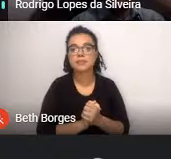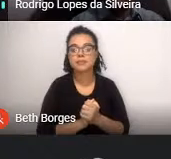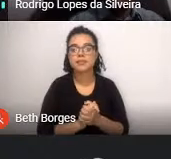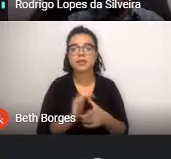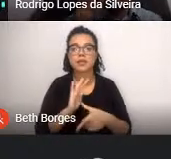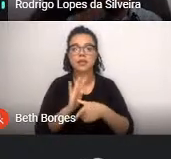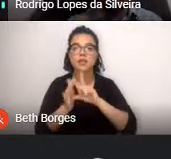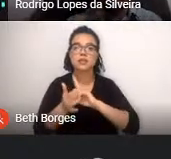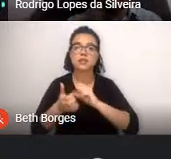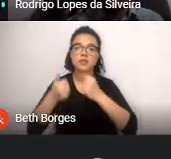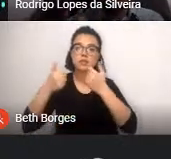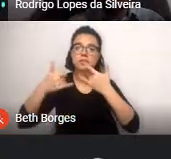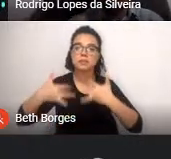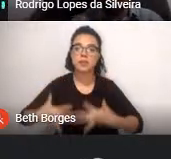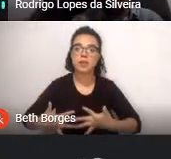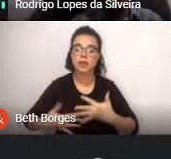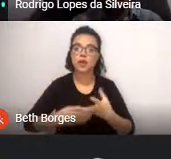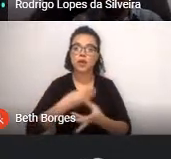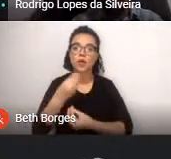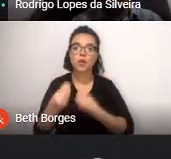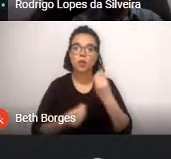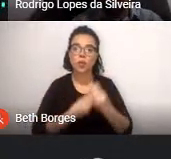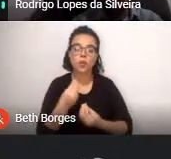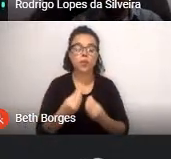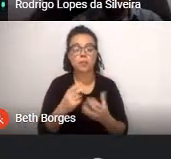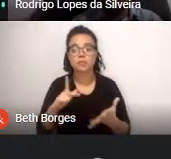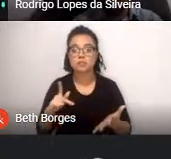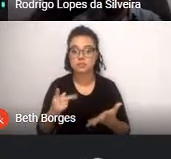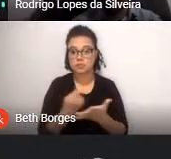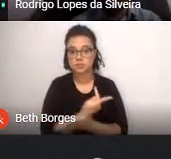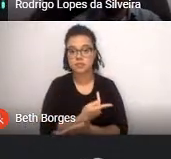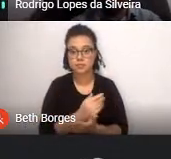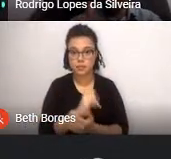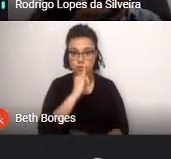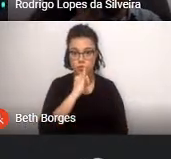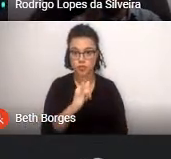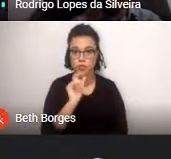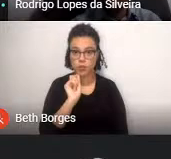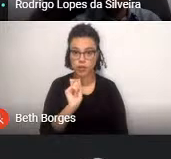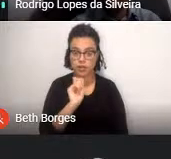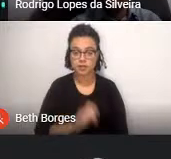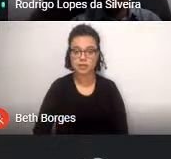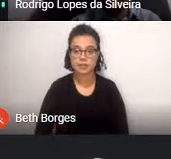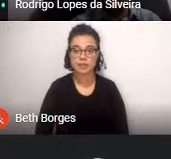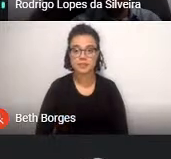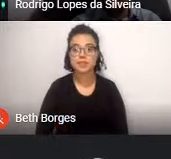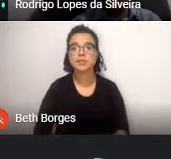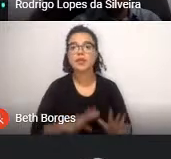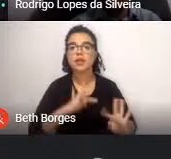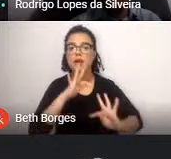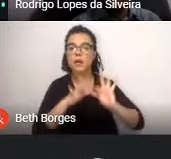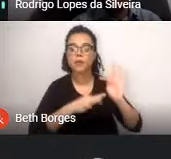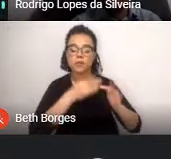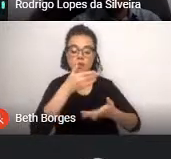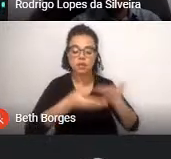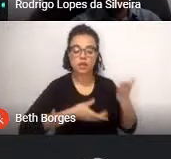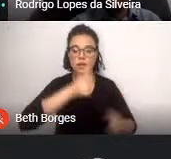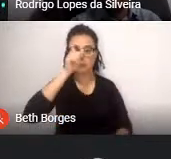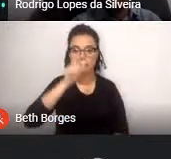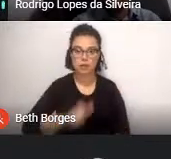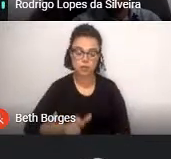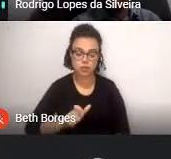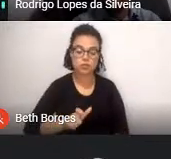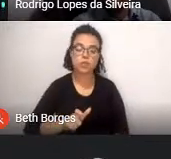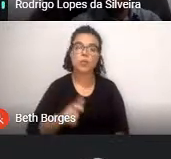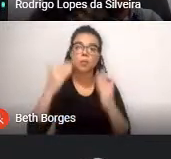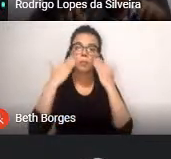onde a transferência contra a transferência é muito utilizado. Pois, como eu disse, o terapeuta aí, ele é muito enfático, pois ele,